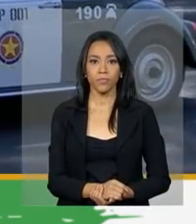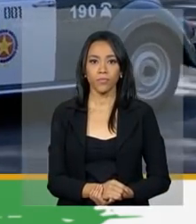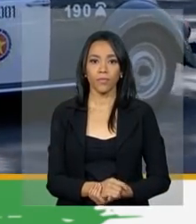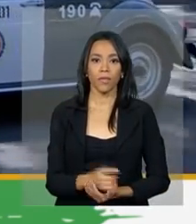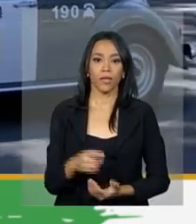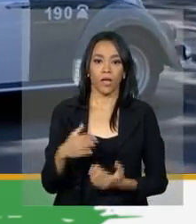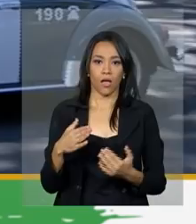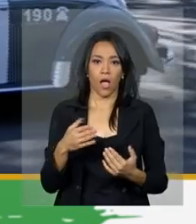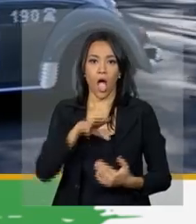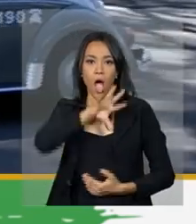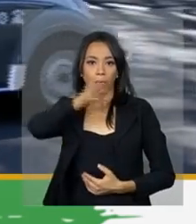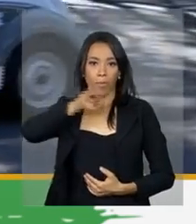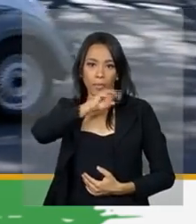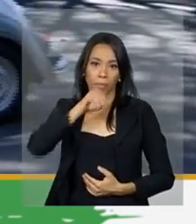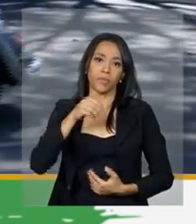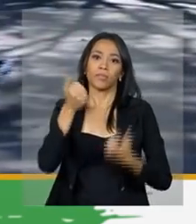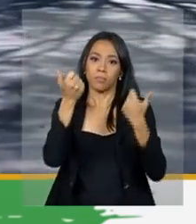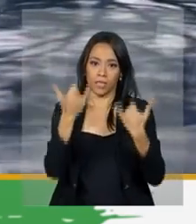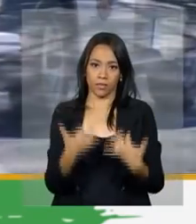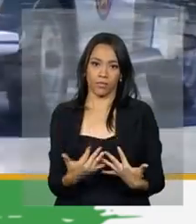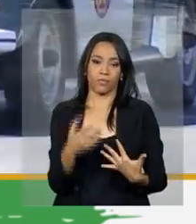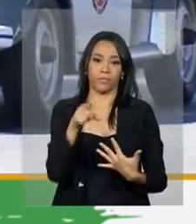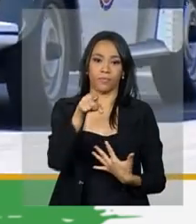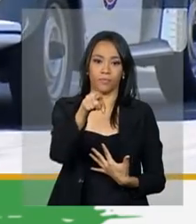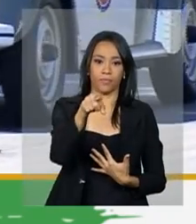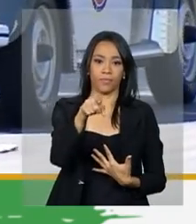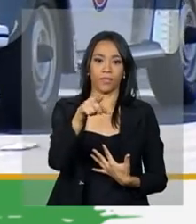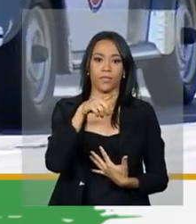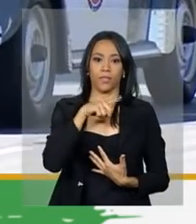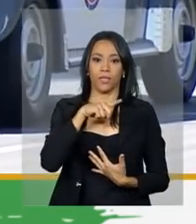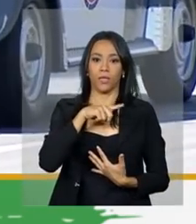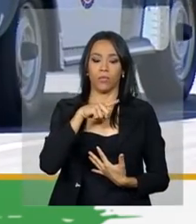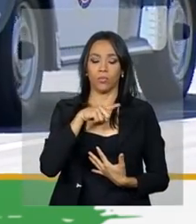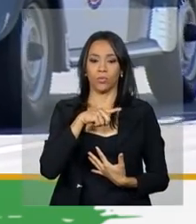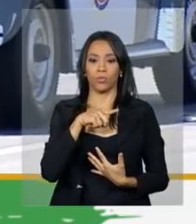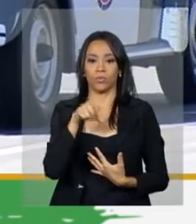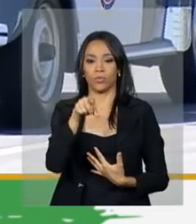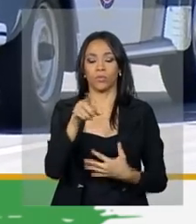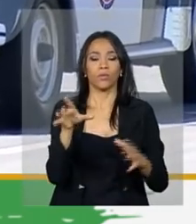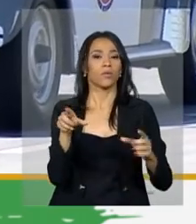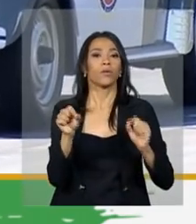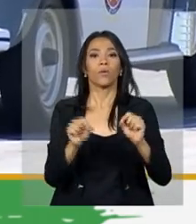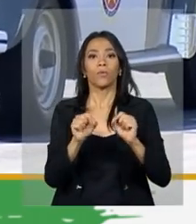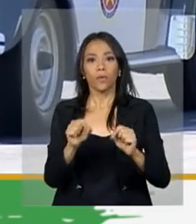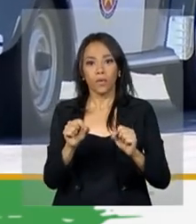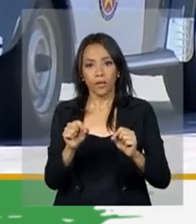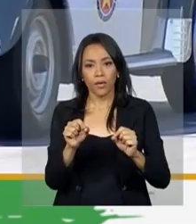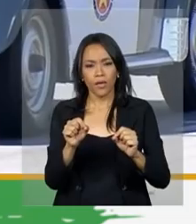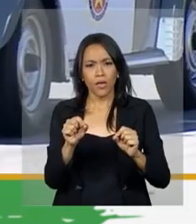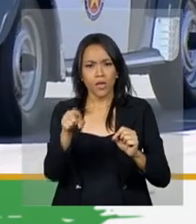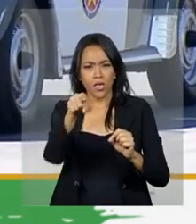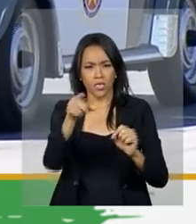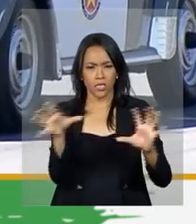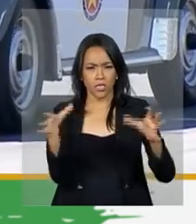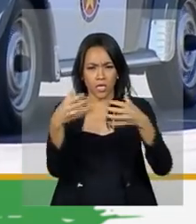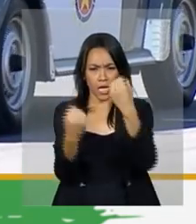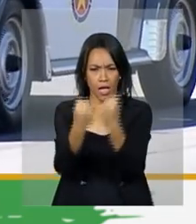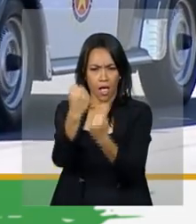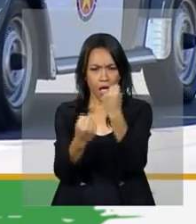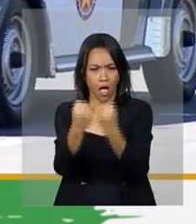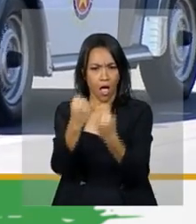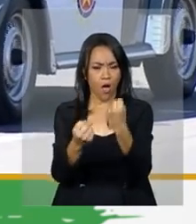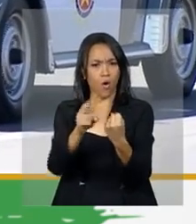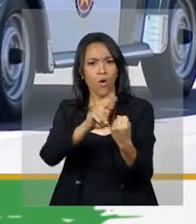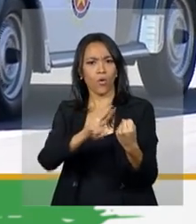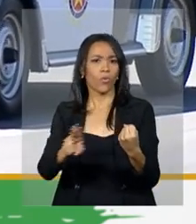na composição do homem... A guarda-bandeira do regimento é sobre um carro Guarani, um